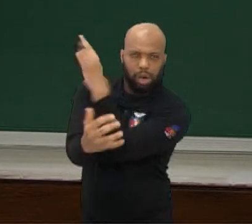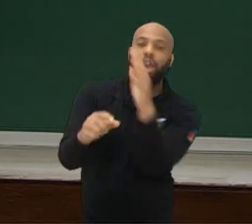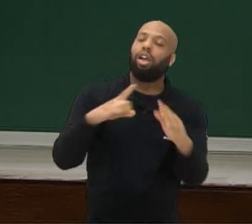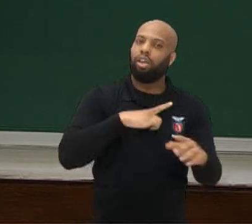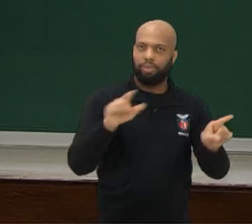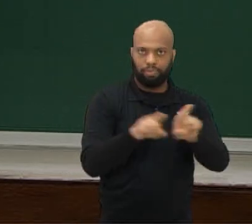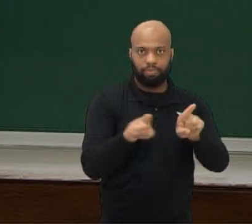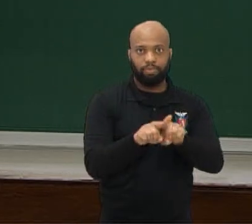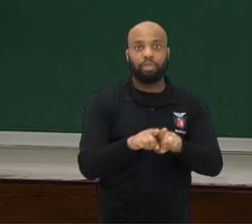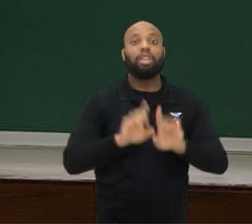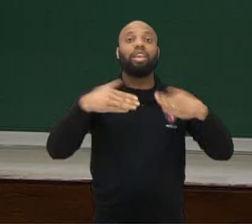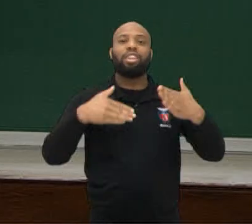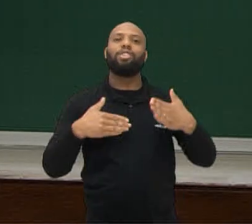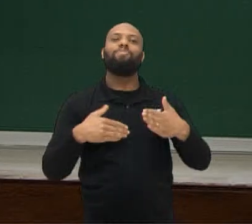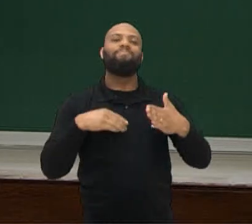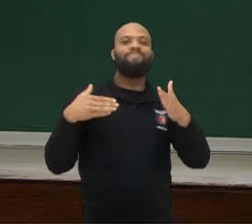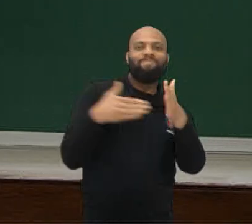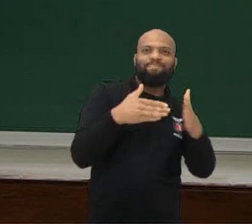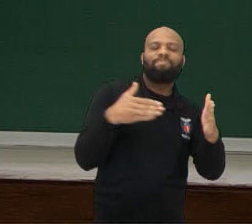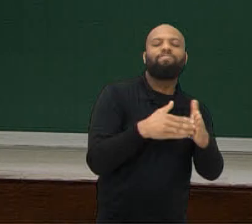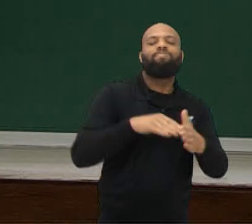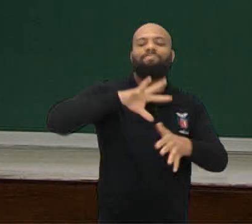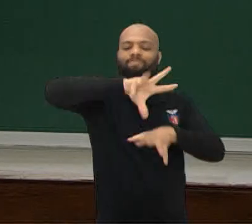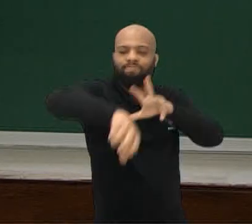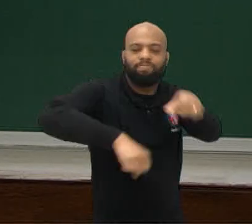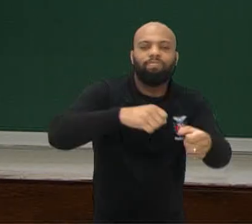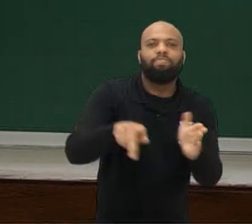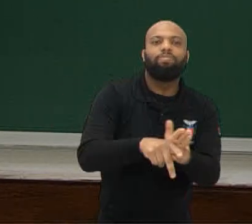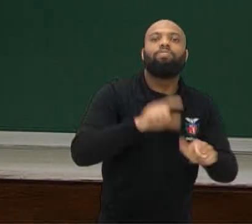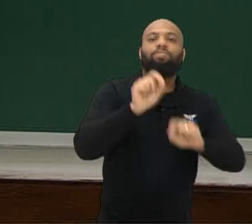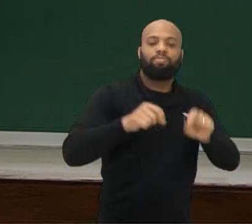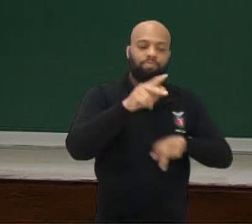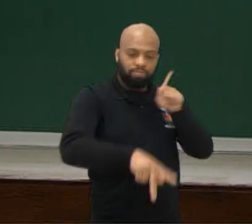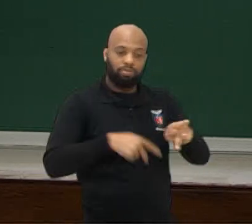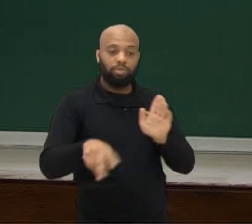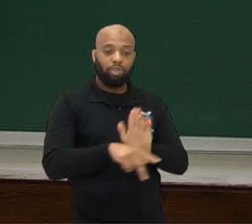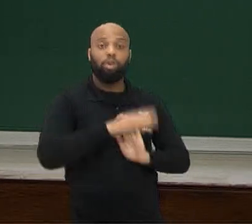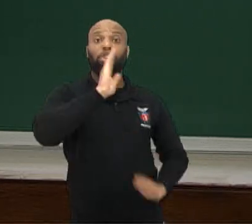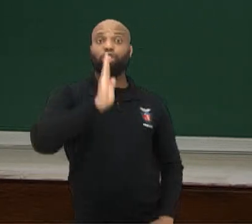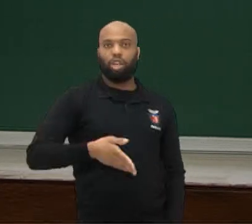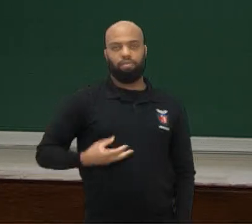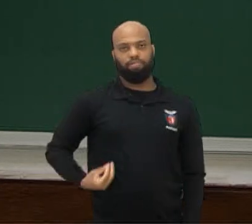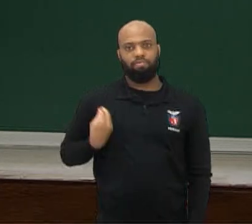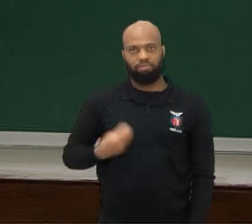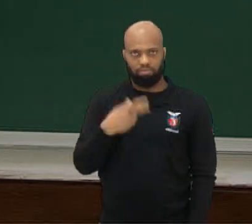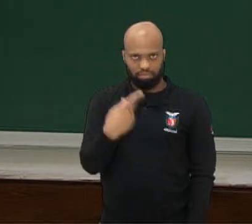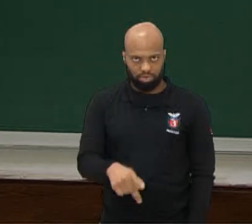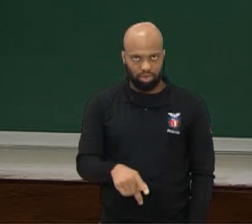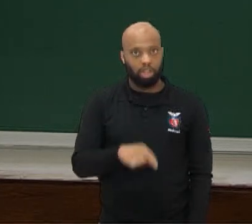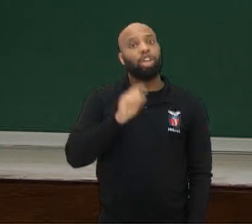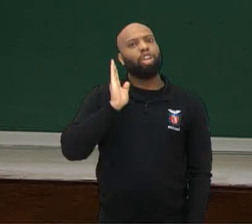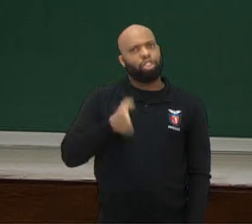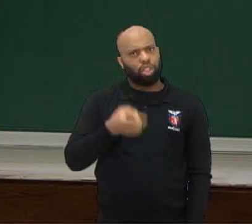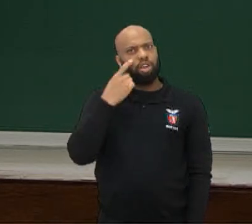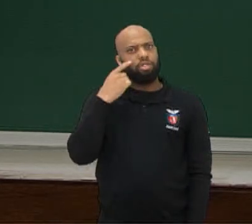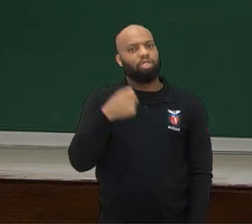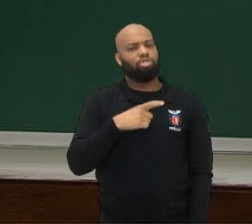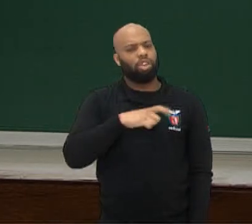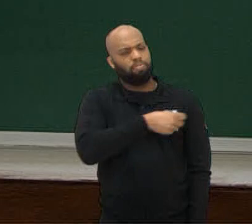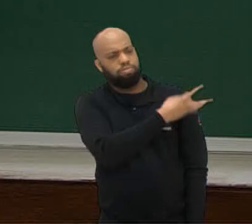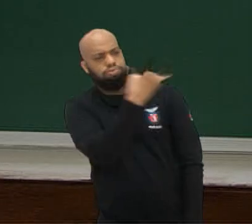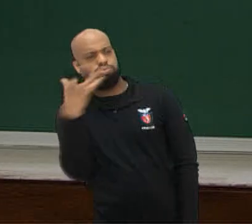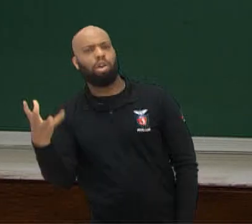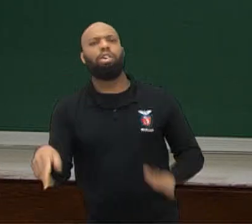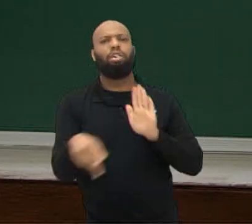aí dificultou a dominação dos povos nativos. Então, nós vimos ali atrás quantos povos nativos existiam